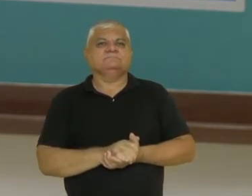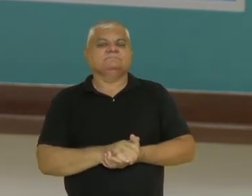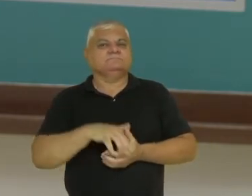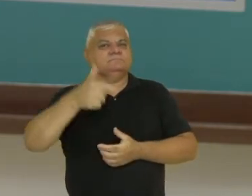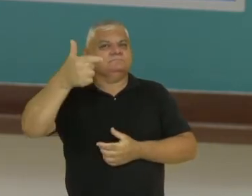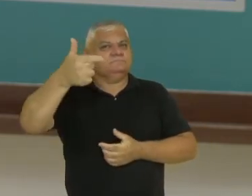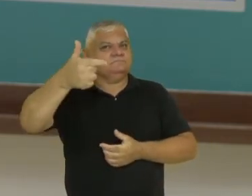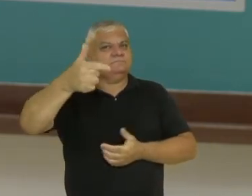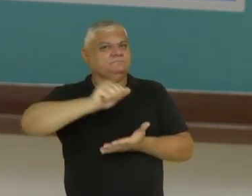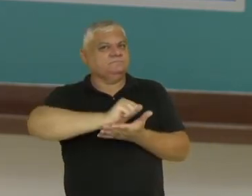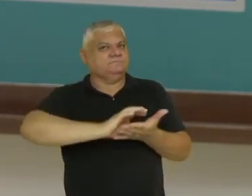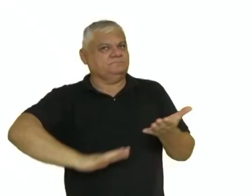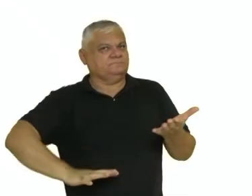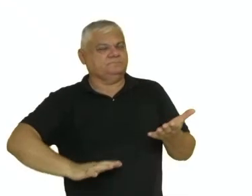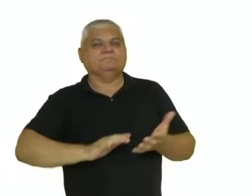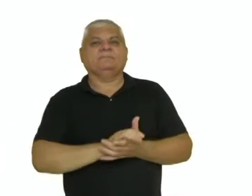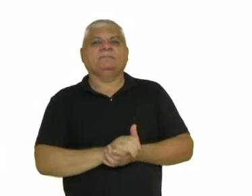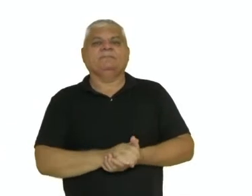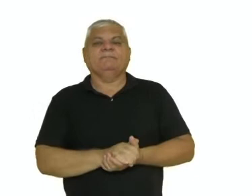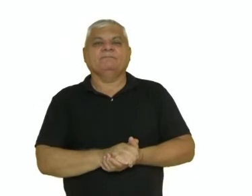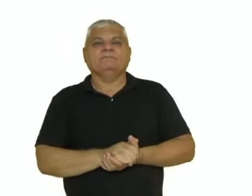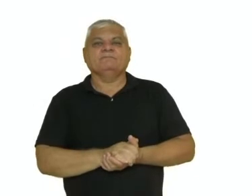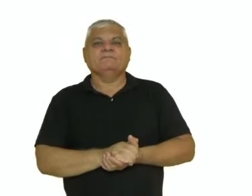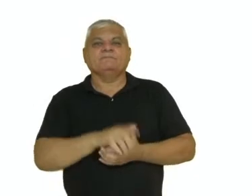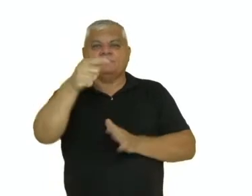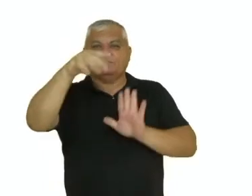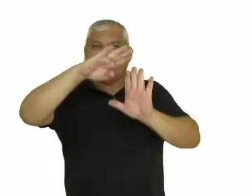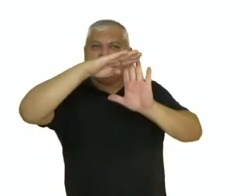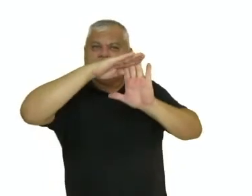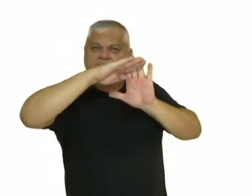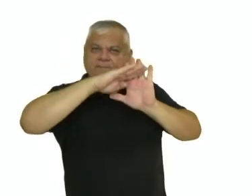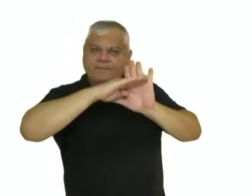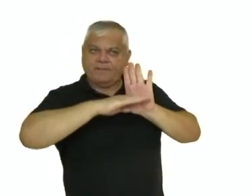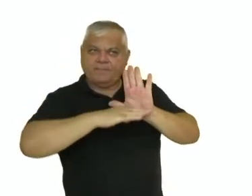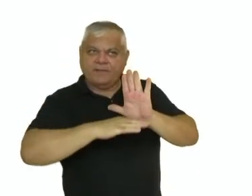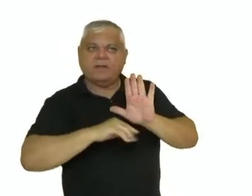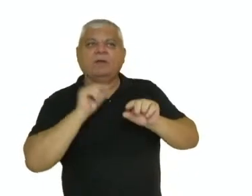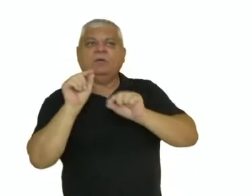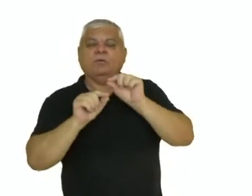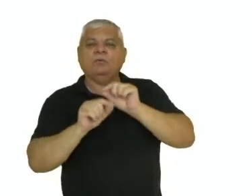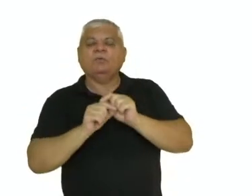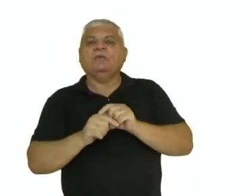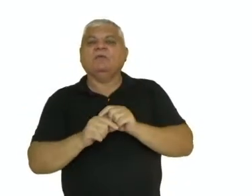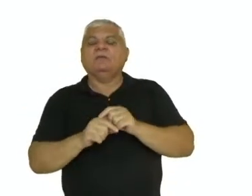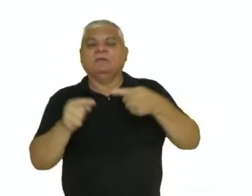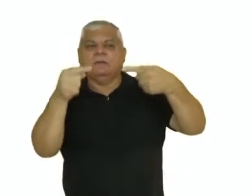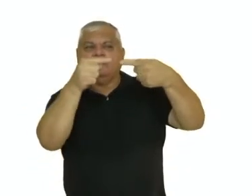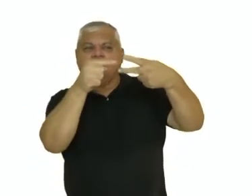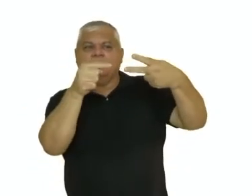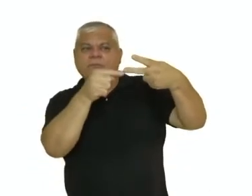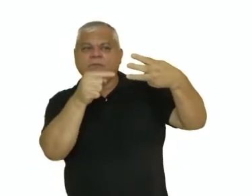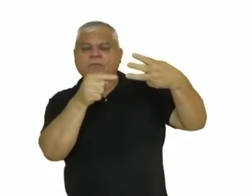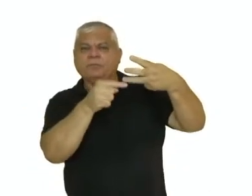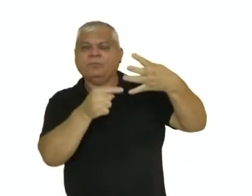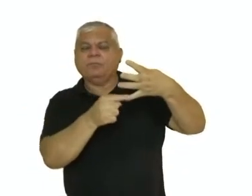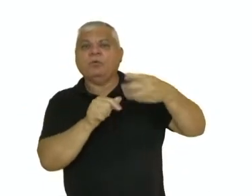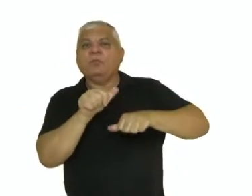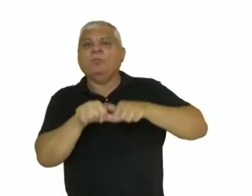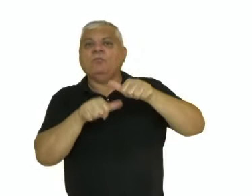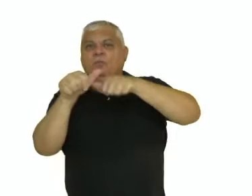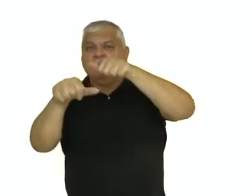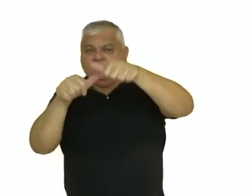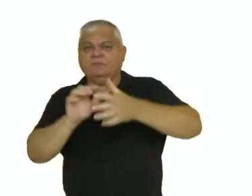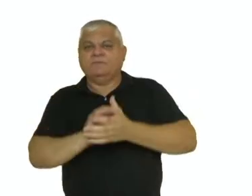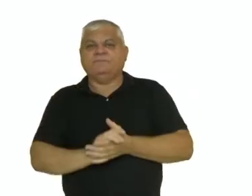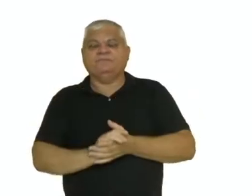Vamos fazer a atividade 2 agora? Ordene os itens a seguir de acordo com a cronologia da evolução do modelo atômico